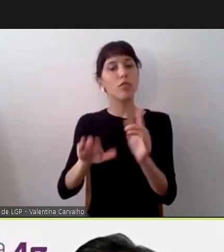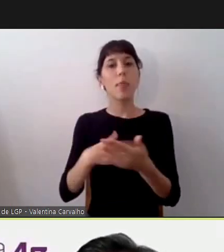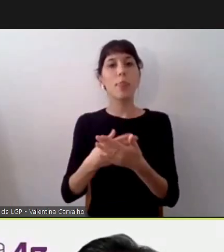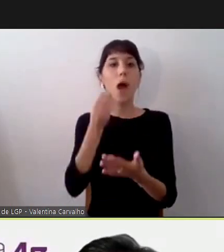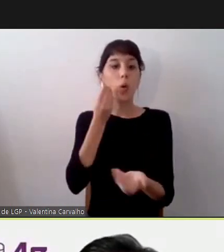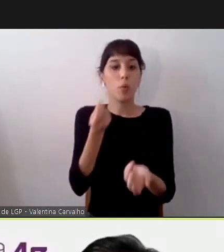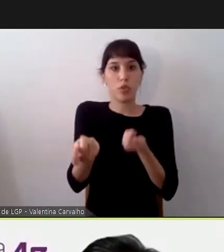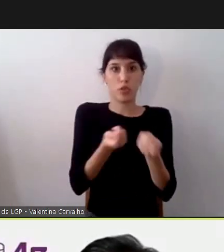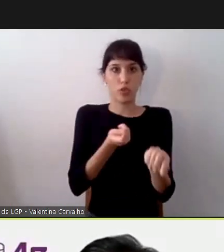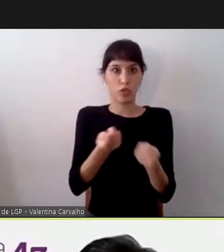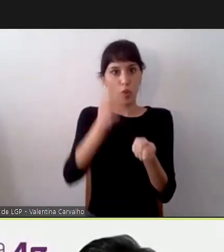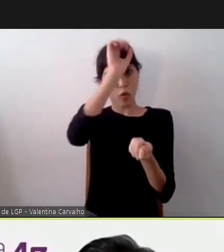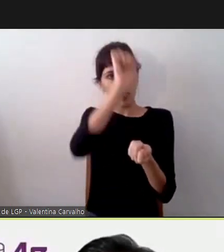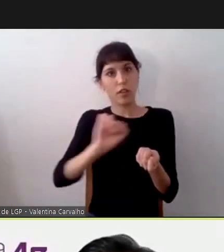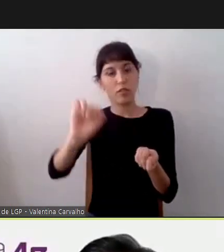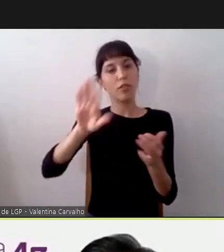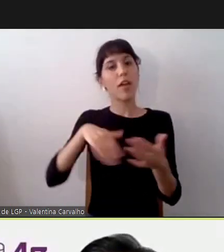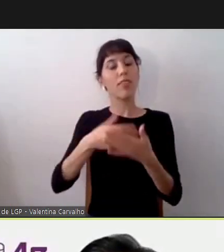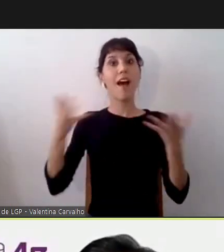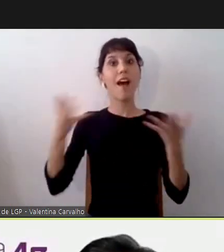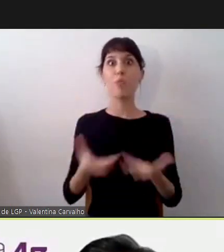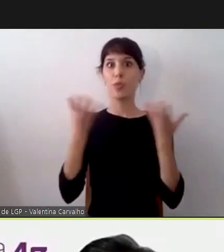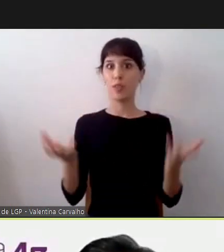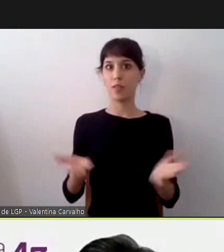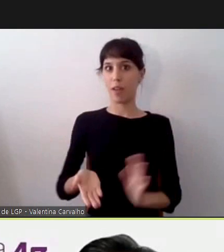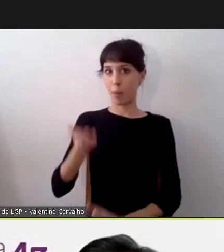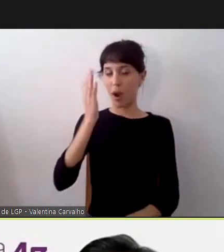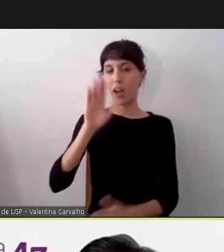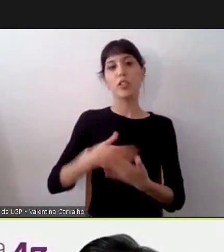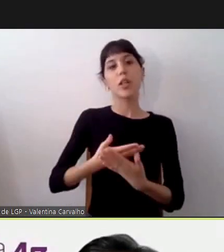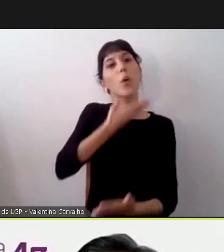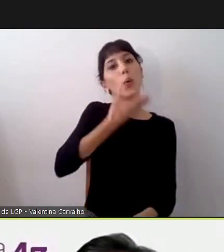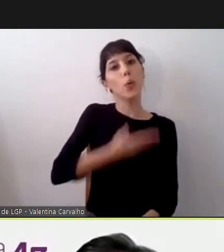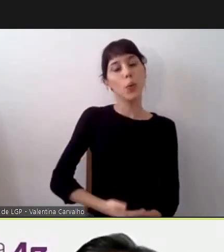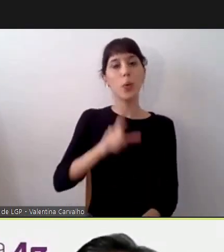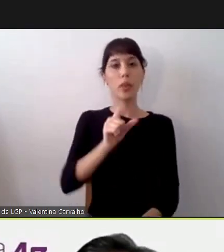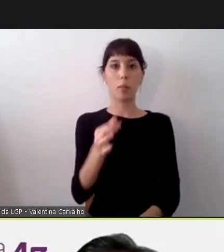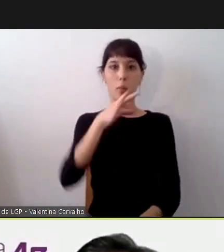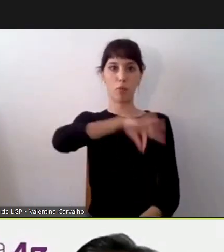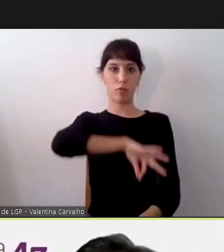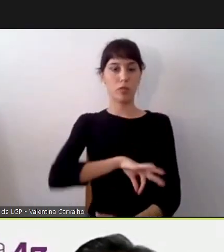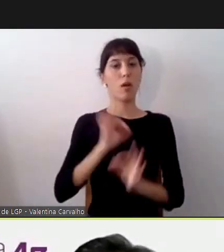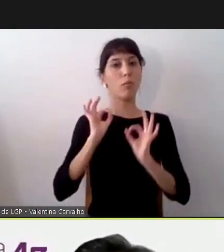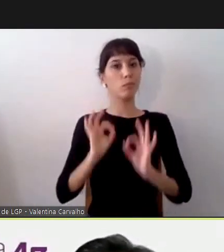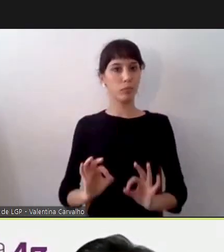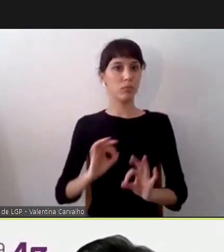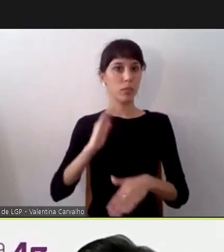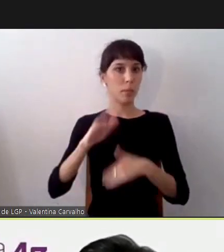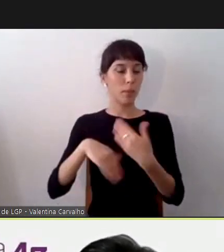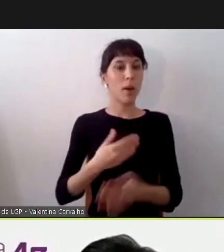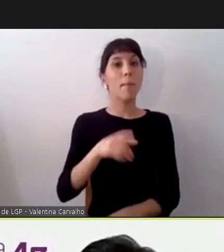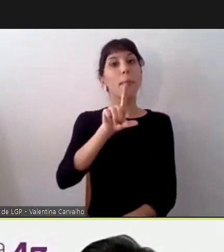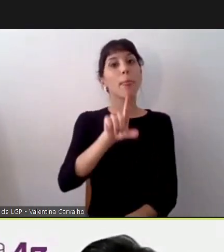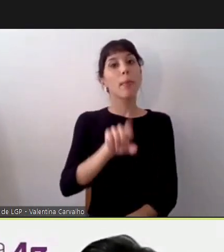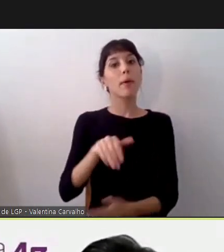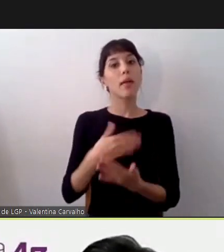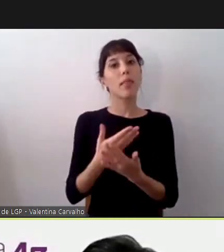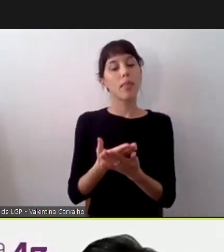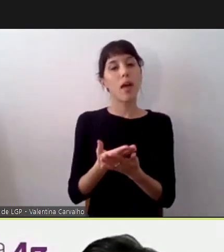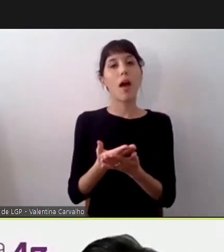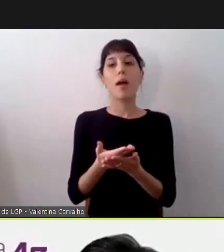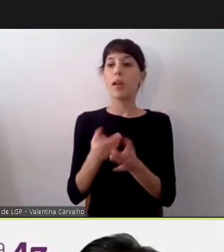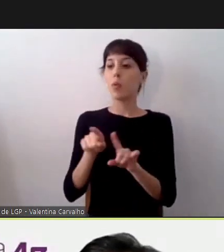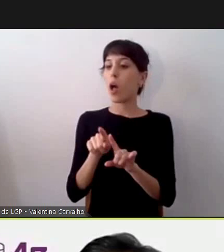pública mais motivada, assim se espera, qualificada e competente, bem como a construção de parcerias com outros